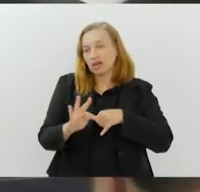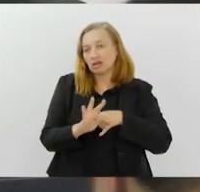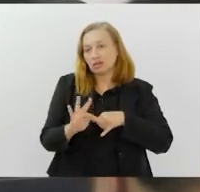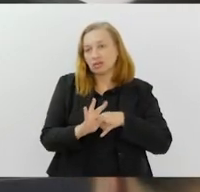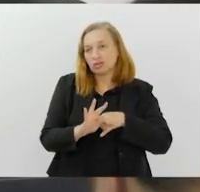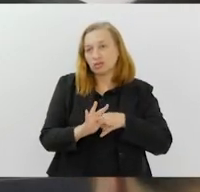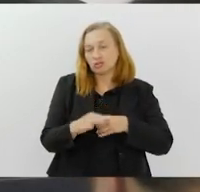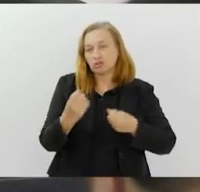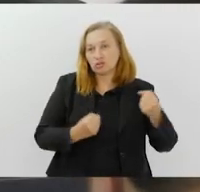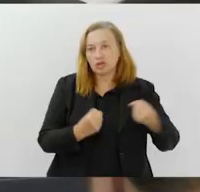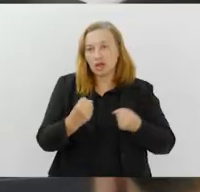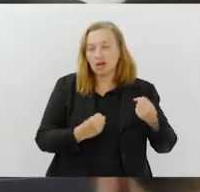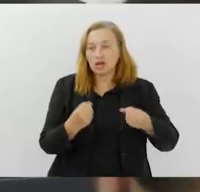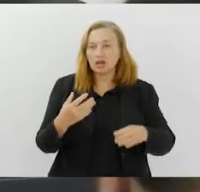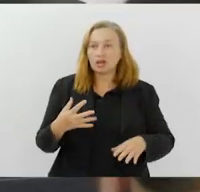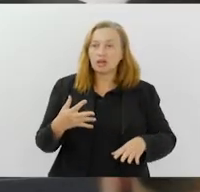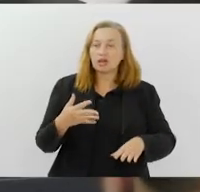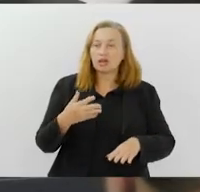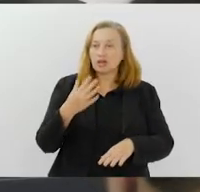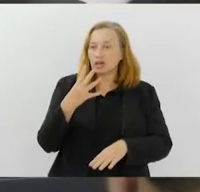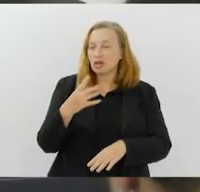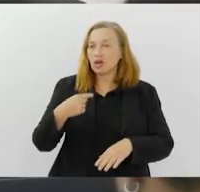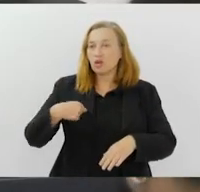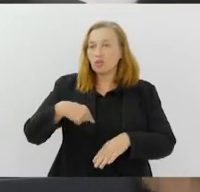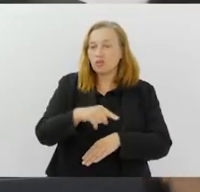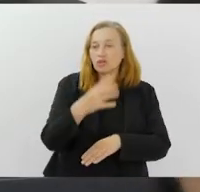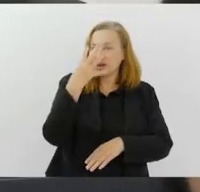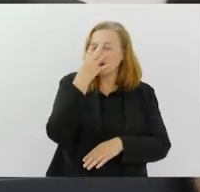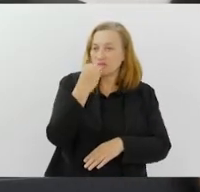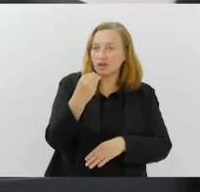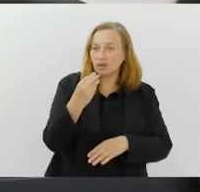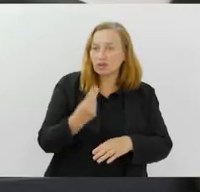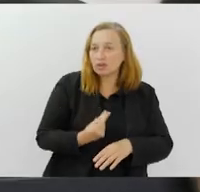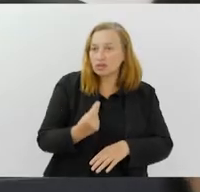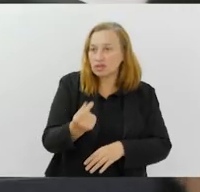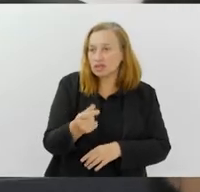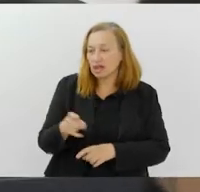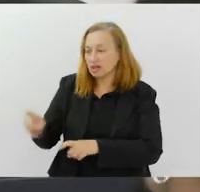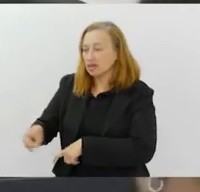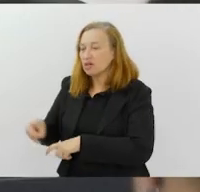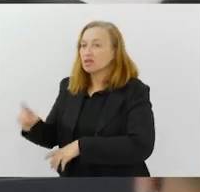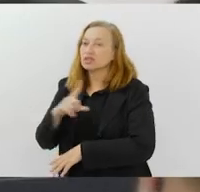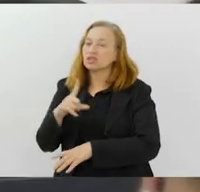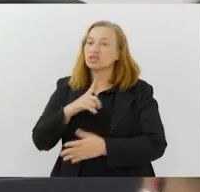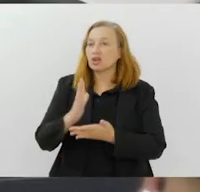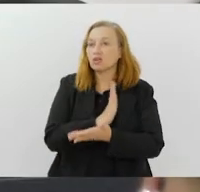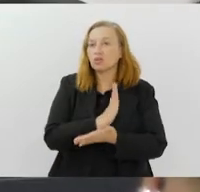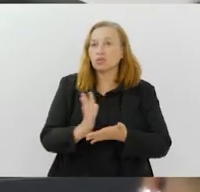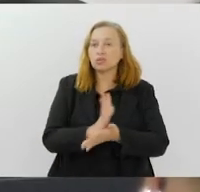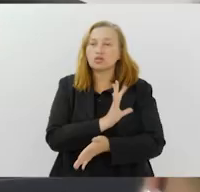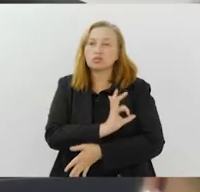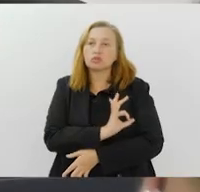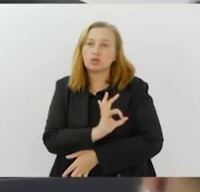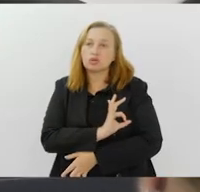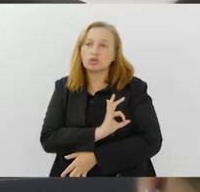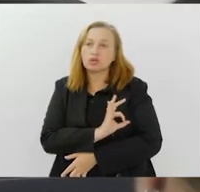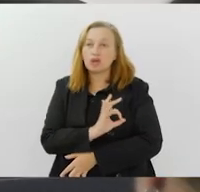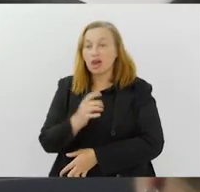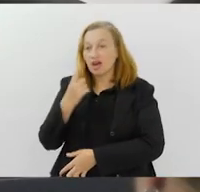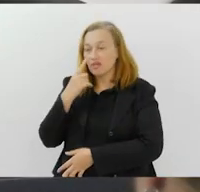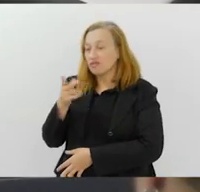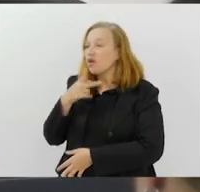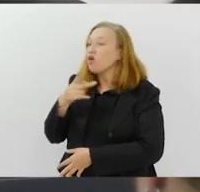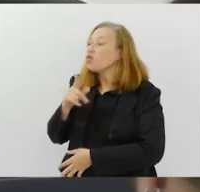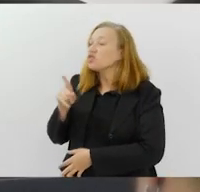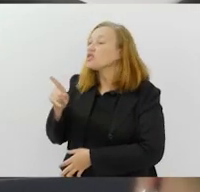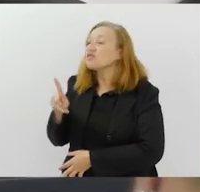van quando eu saio da da da roça tinham alguns policiais e aí o vai